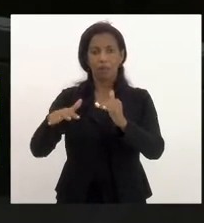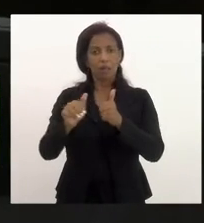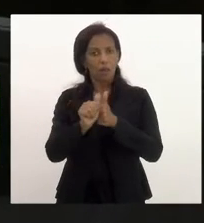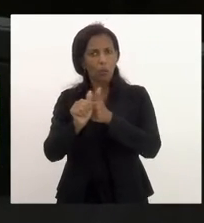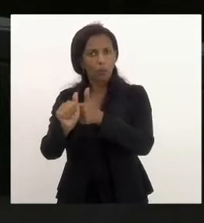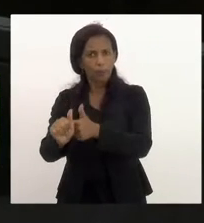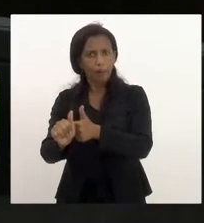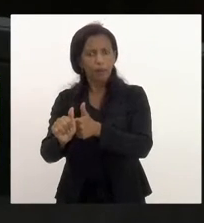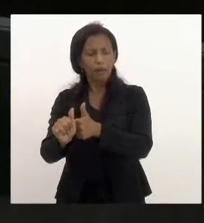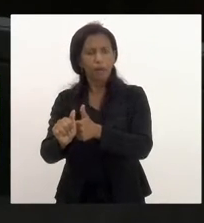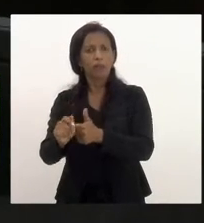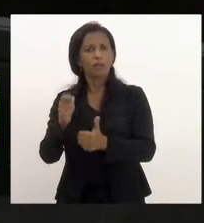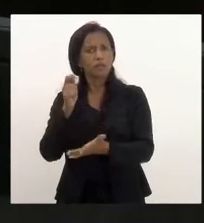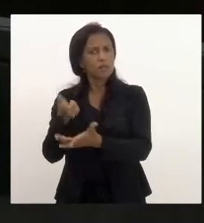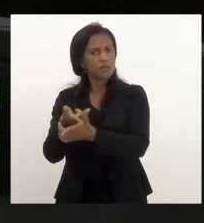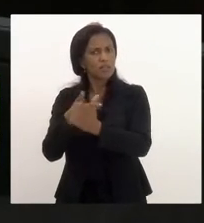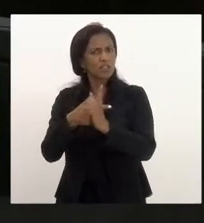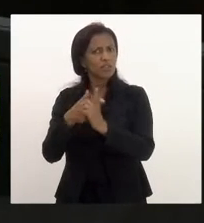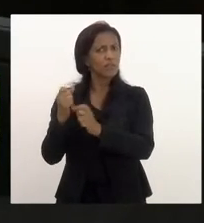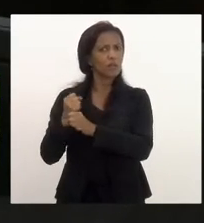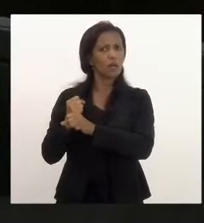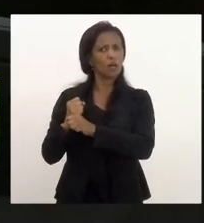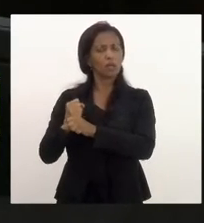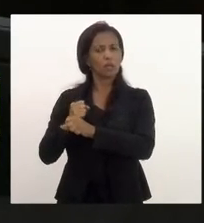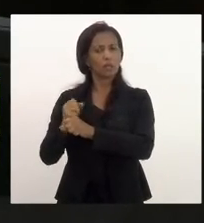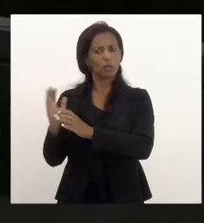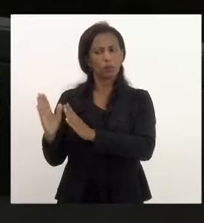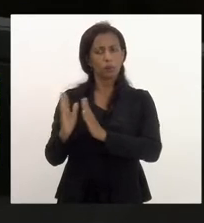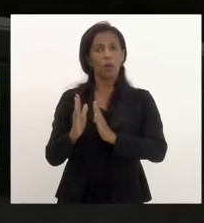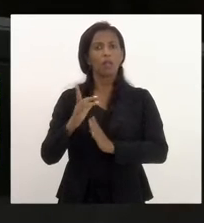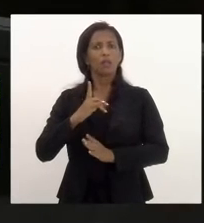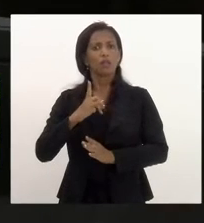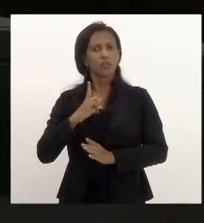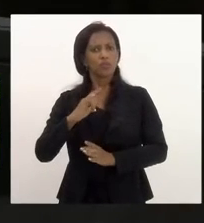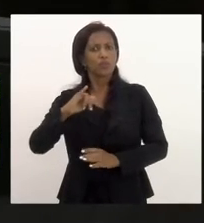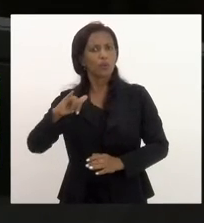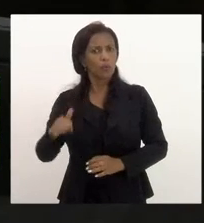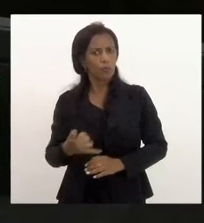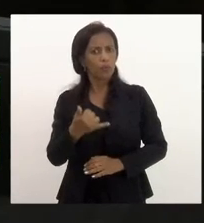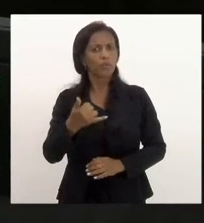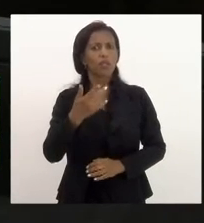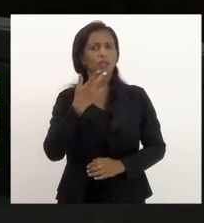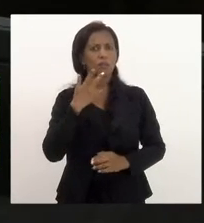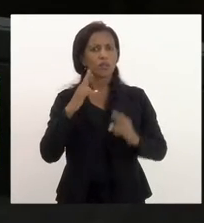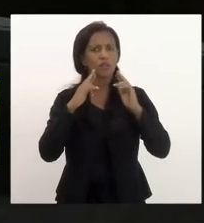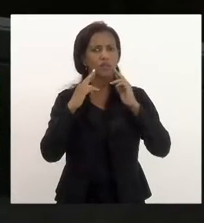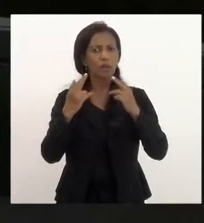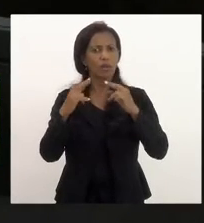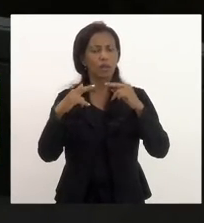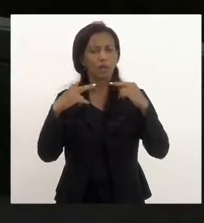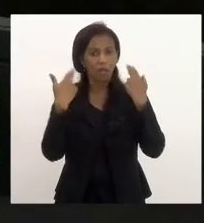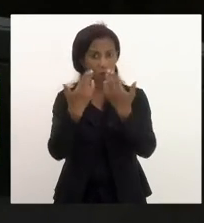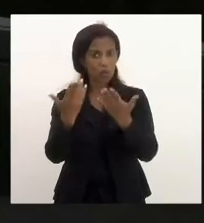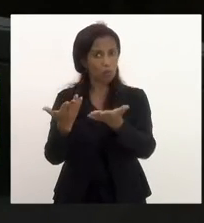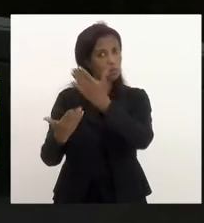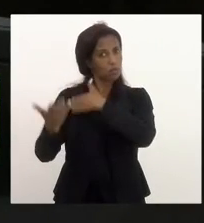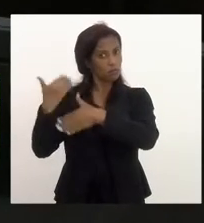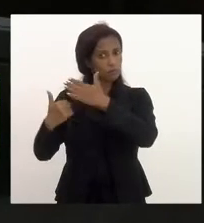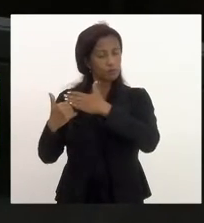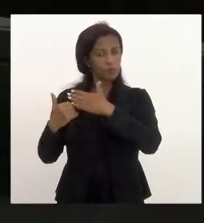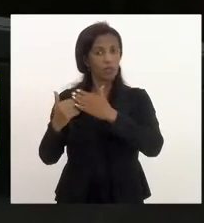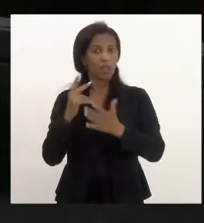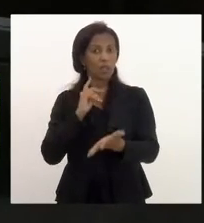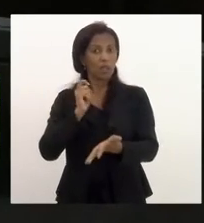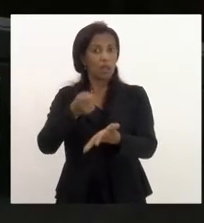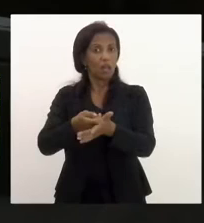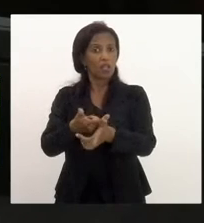o acompanhamento dessa dívida muito tempo eu acho que eu também tive oportunidade de dizer Na audiência pública passada que